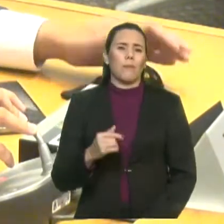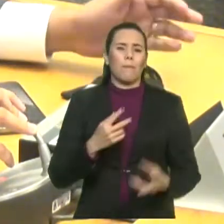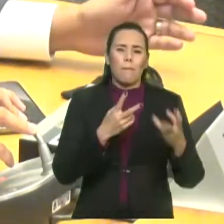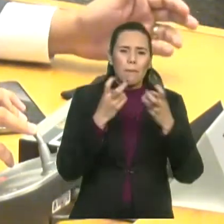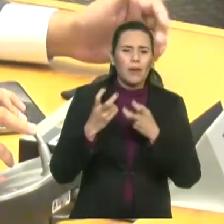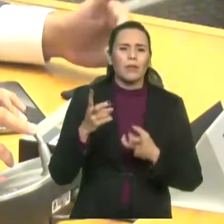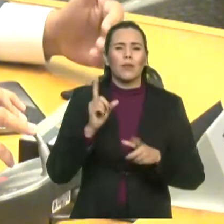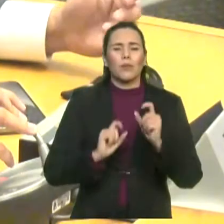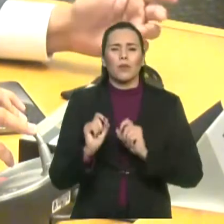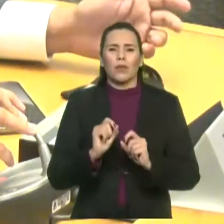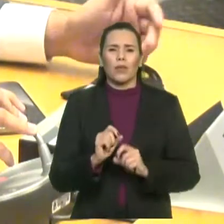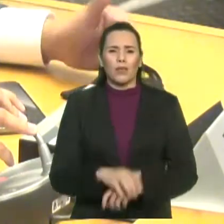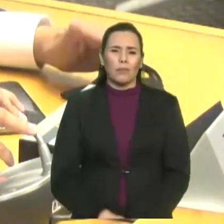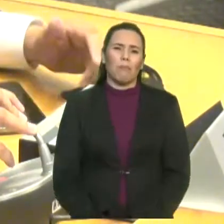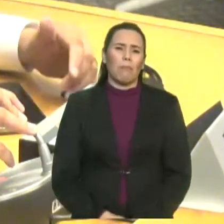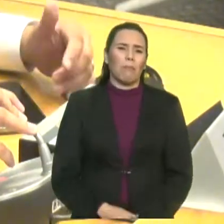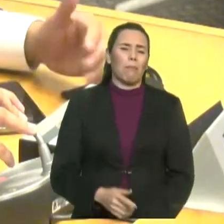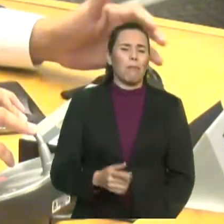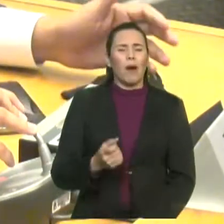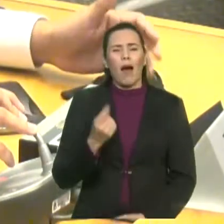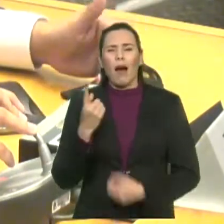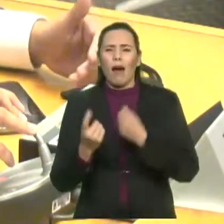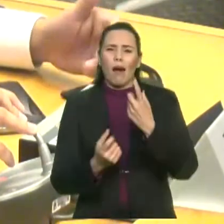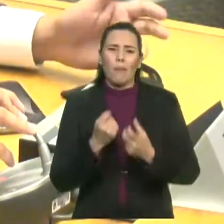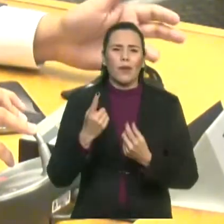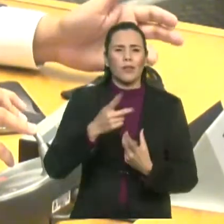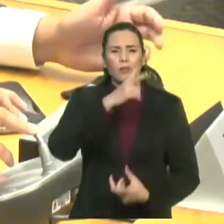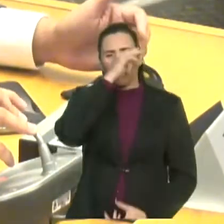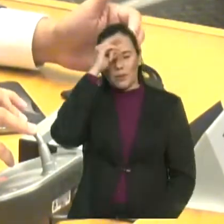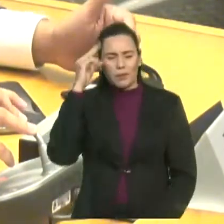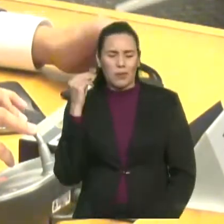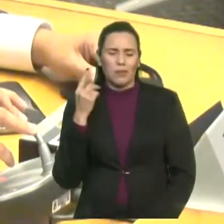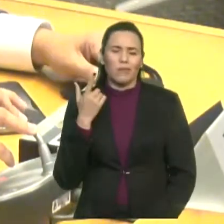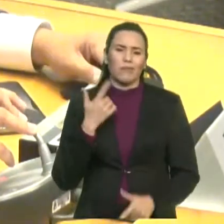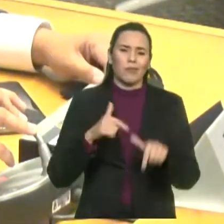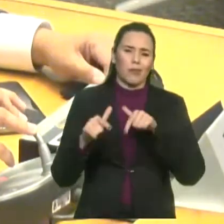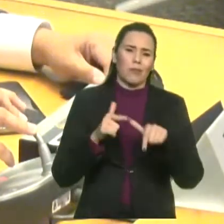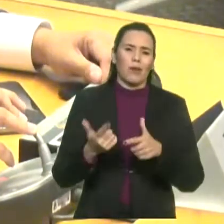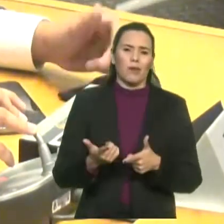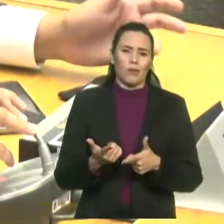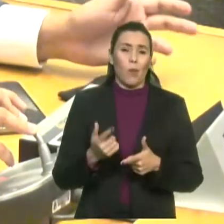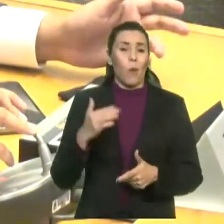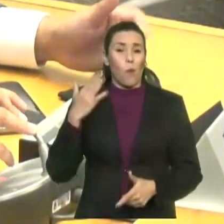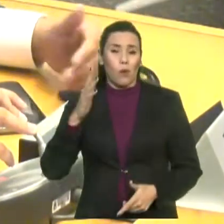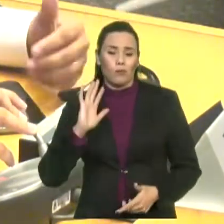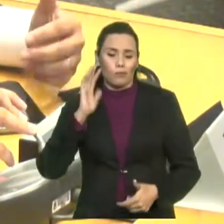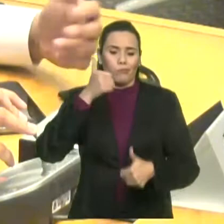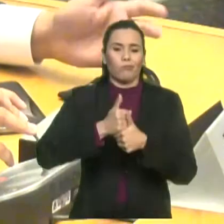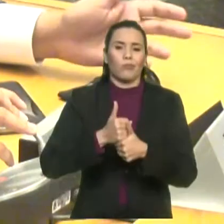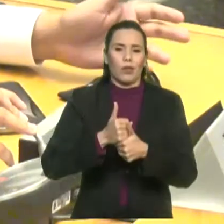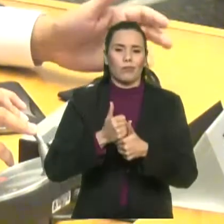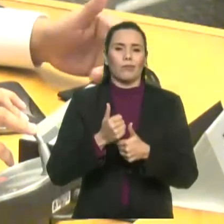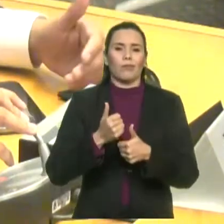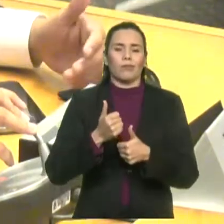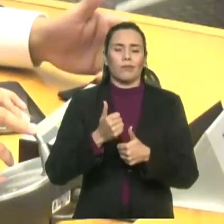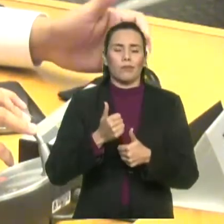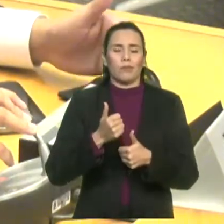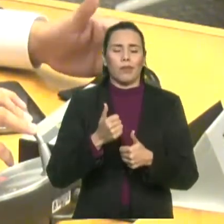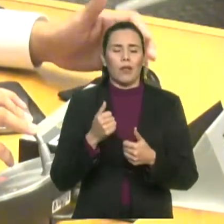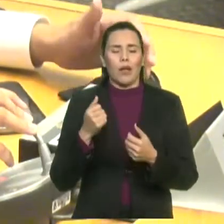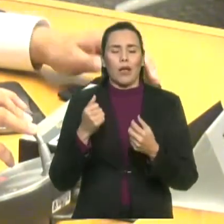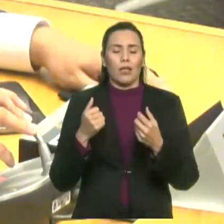A gente vê que até hoje o volume de obras é muito grande, asfalto em todos os bairros,